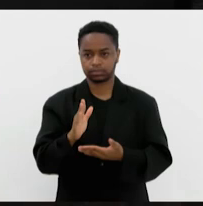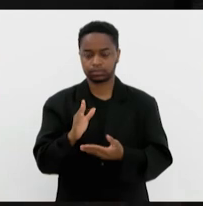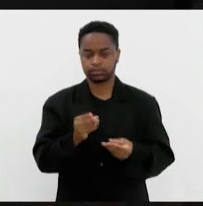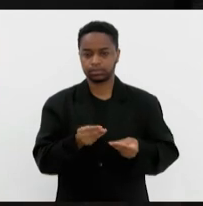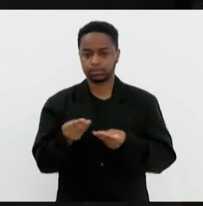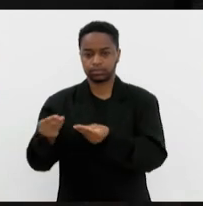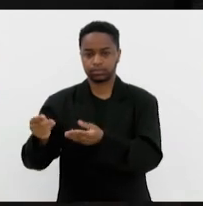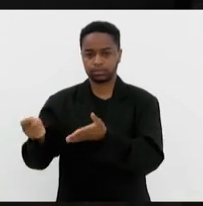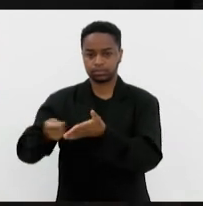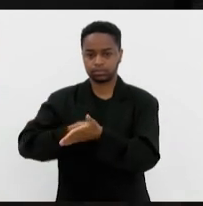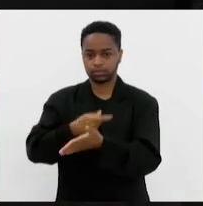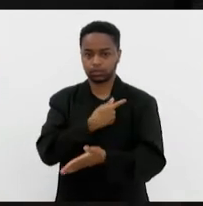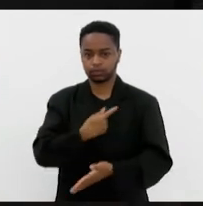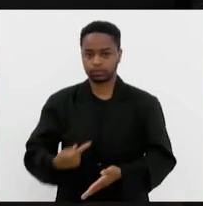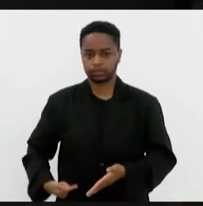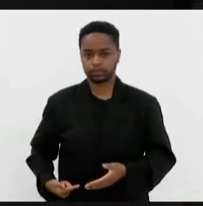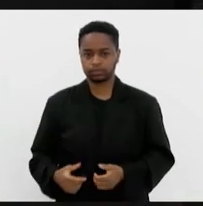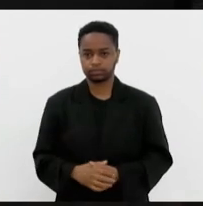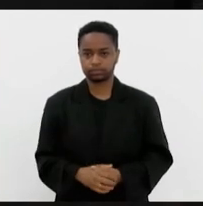Aprovado, vai autógrafo.